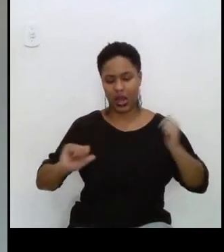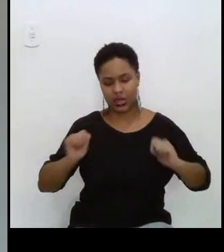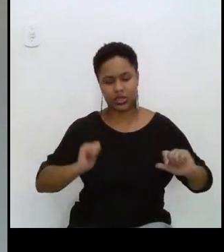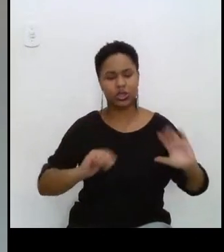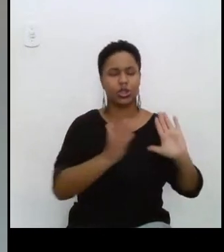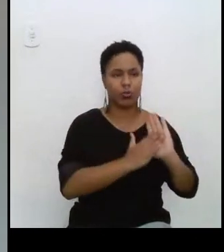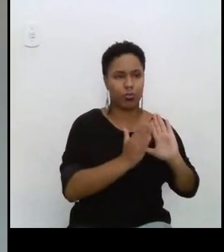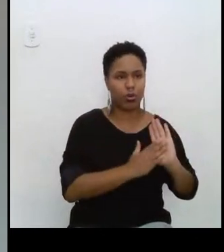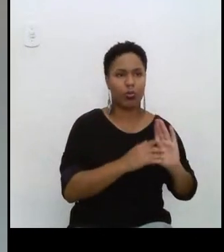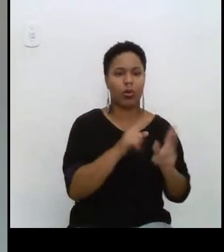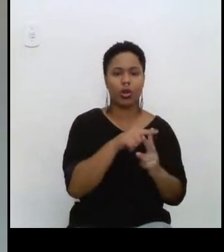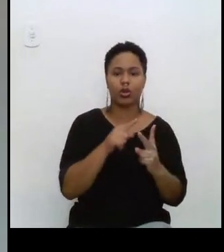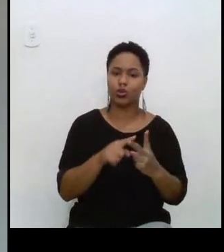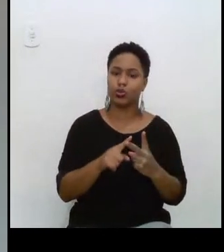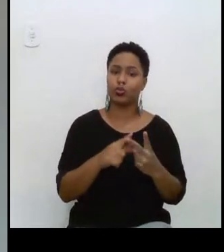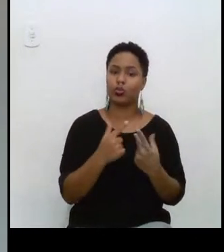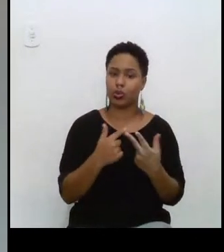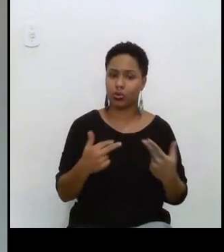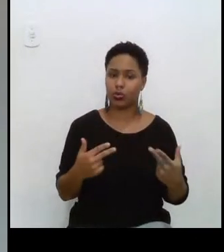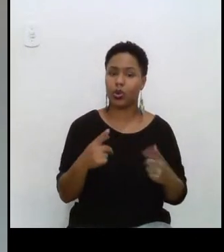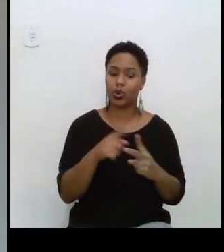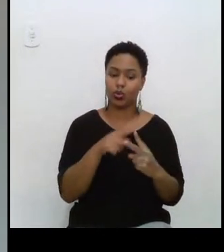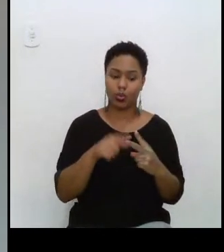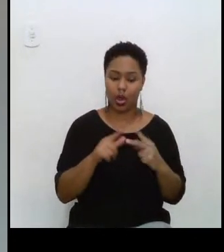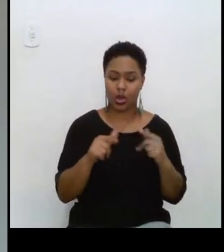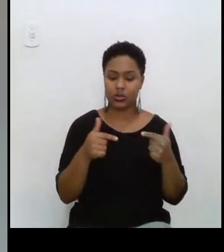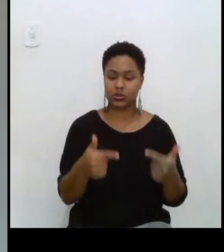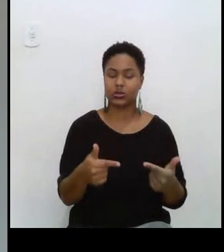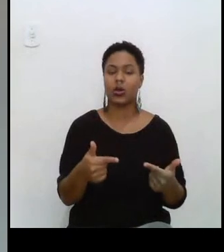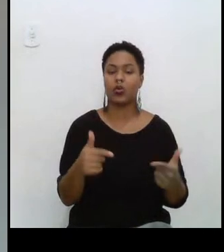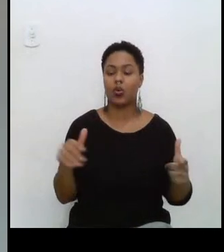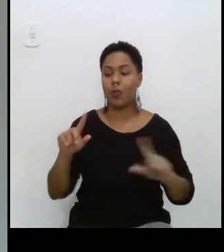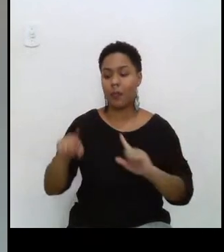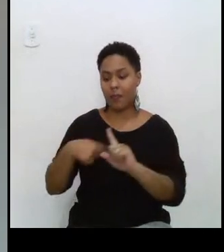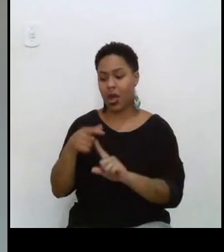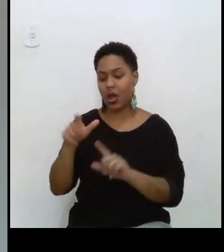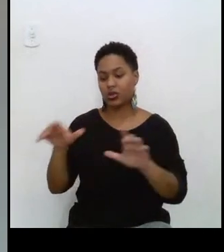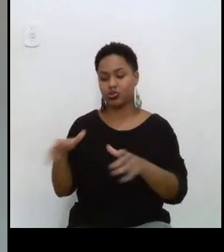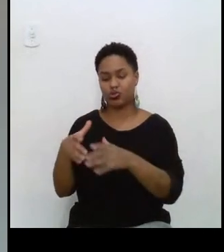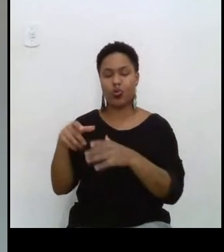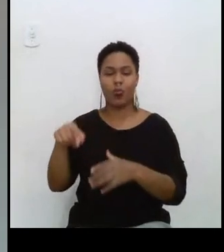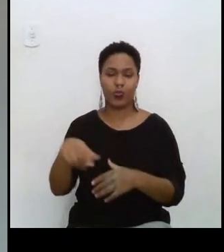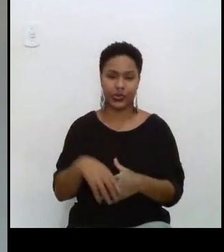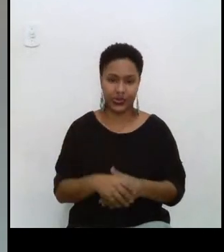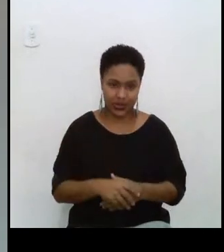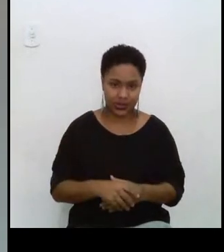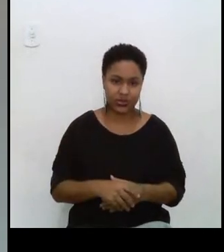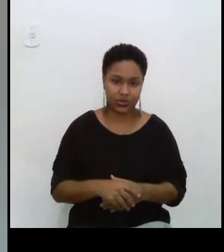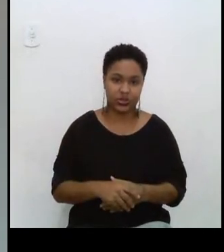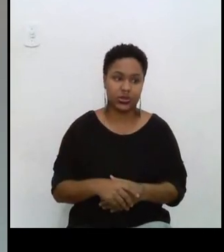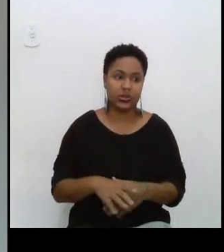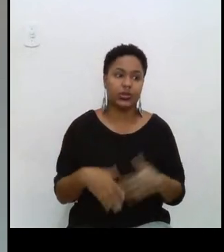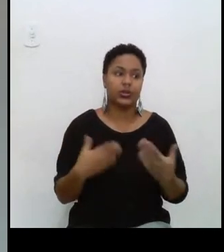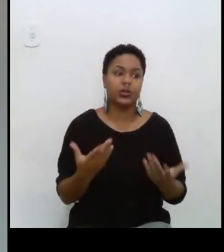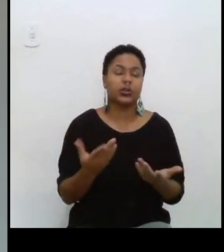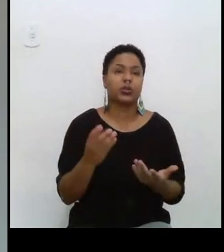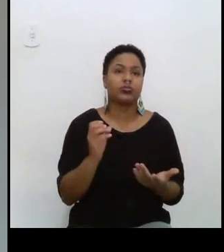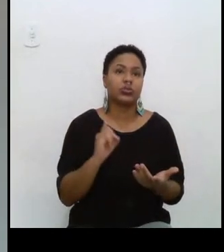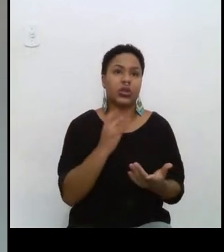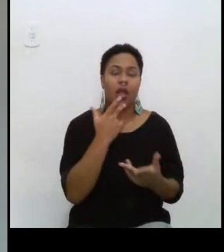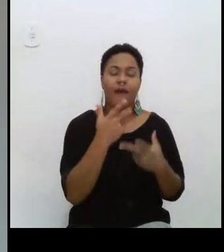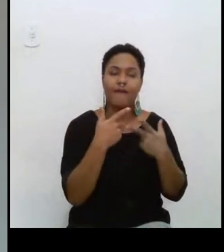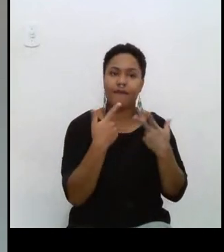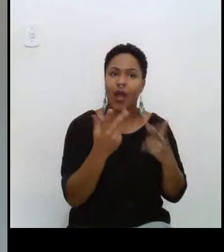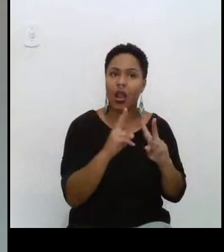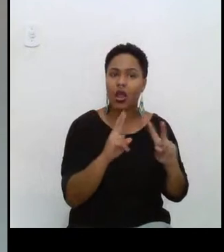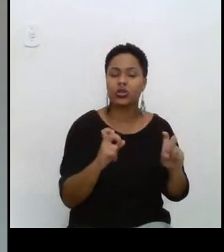desses dessas duas frentes desses duas ações com as comunidades assim é Cíntia falou um pouquinho sobre